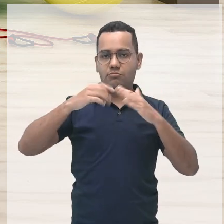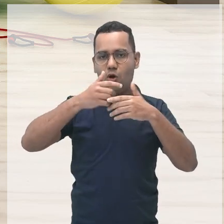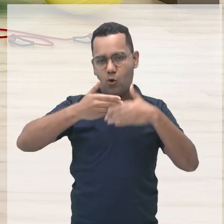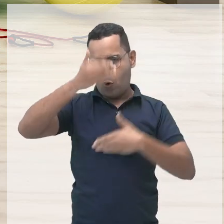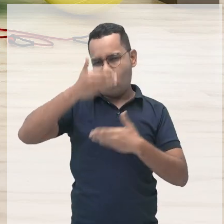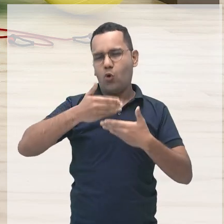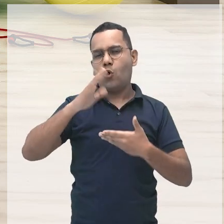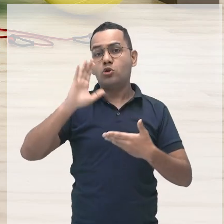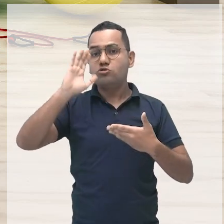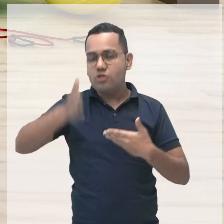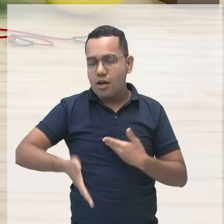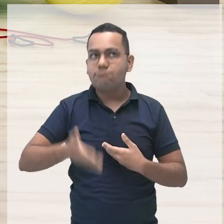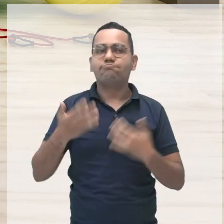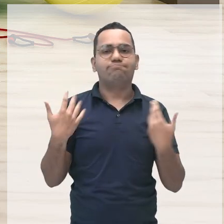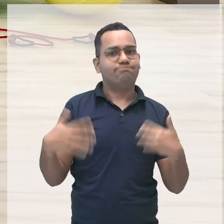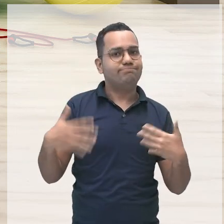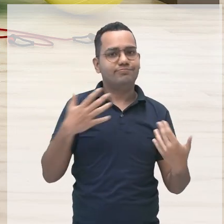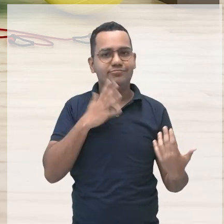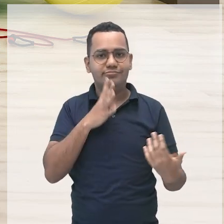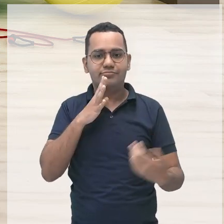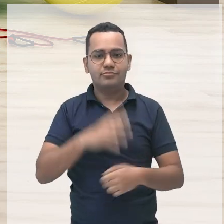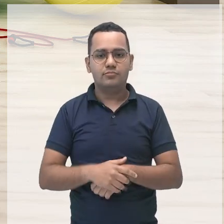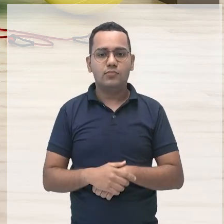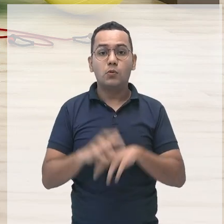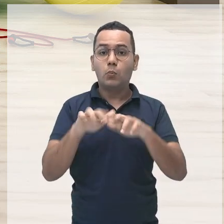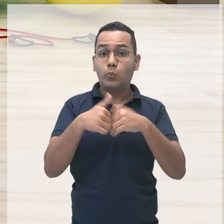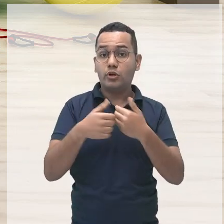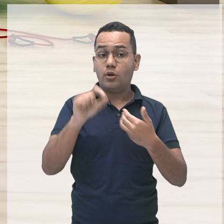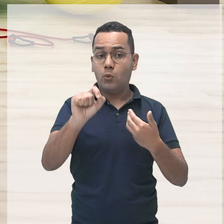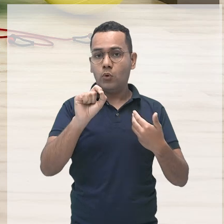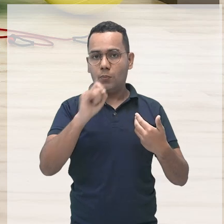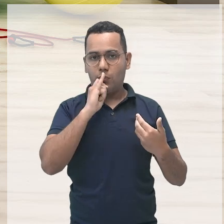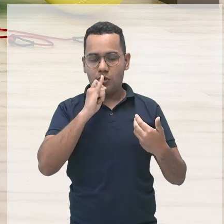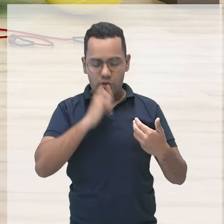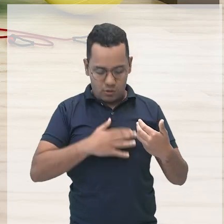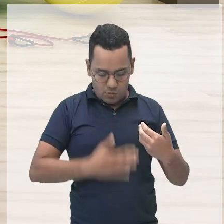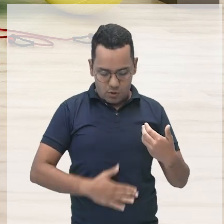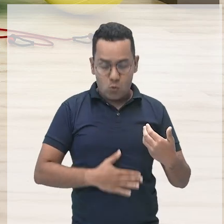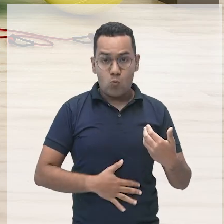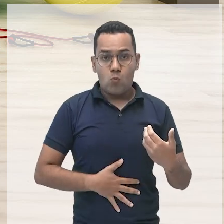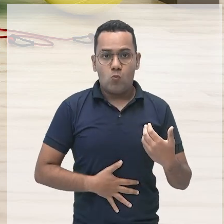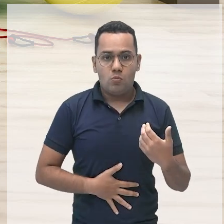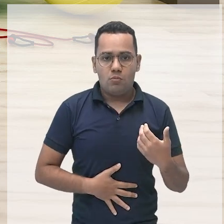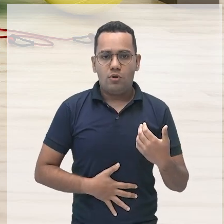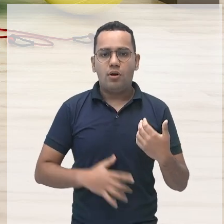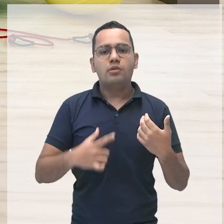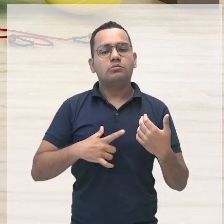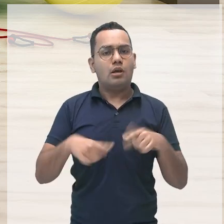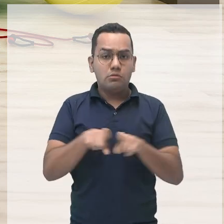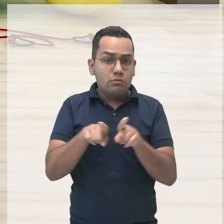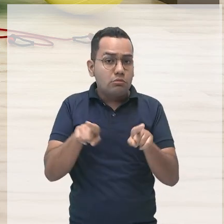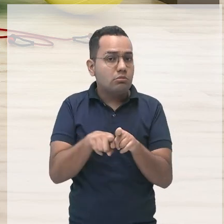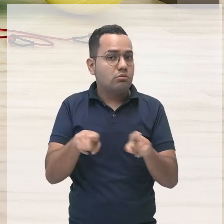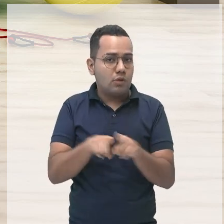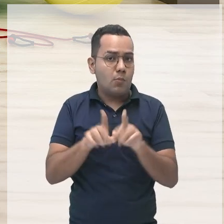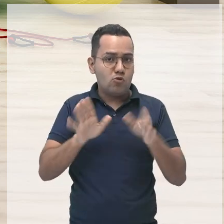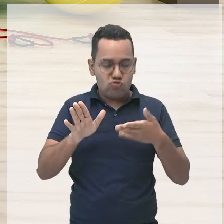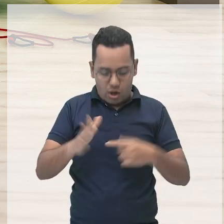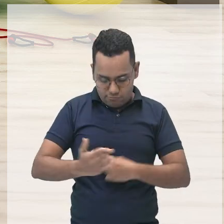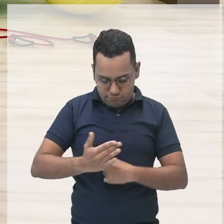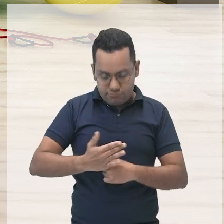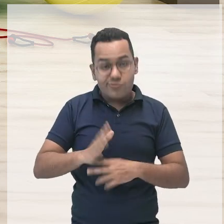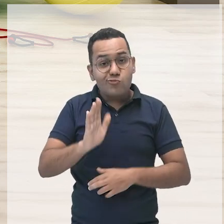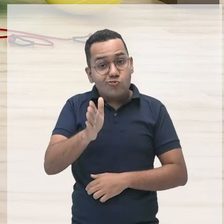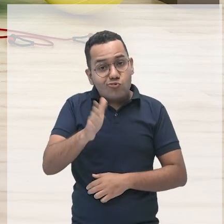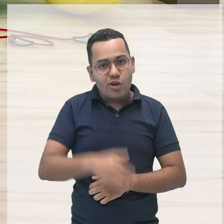essa região do abdômen. Quando você está contraindo o seu abdômen, você também está trabalhando a região do seu abdômen, ok? E é importante